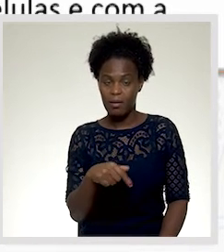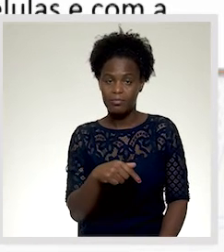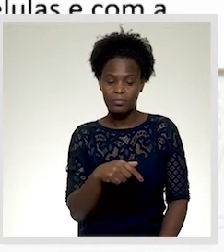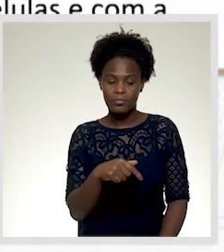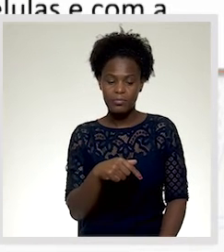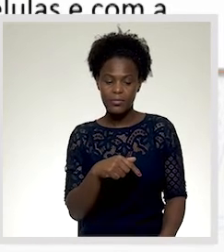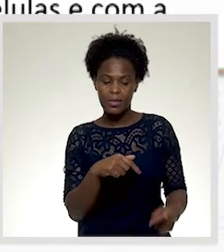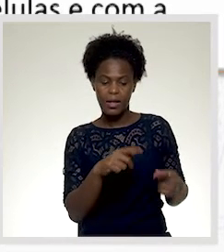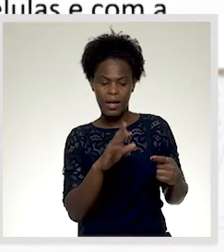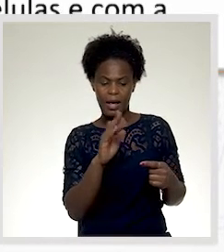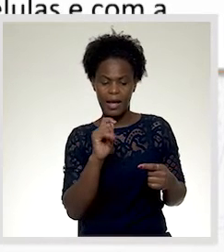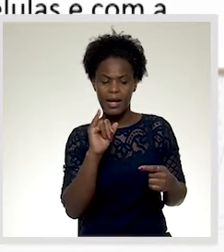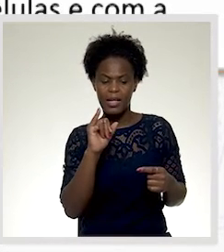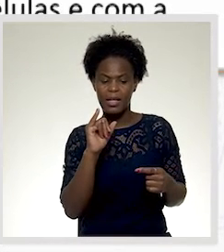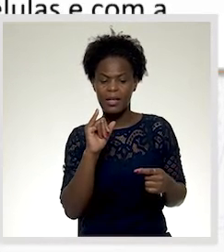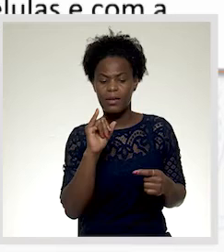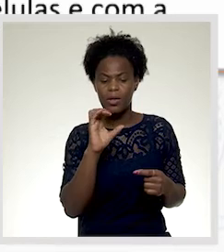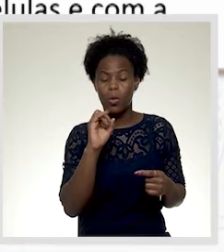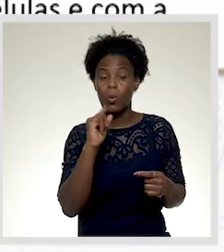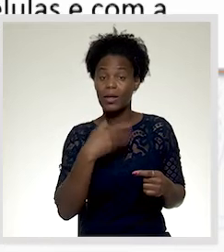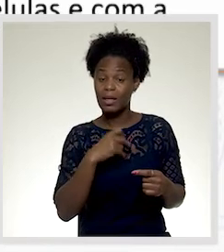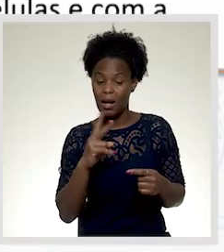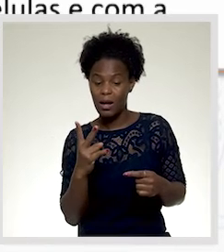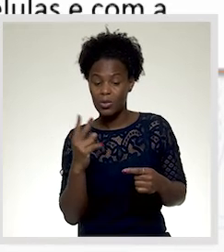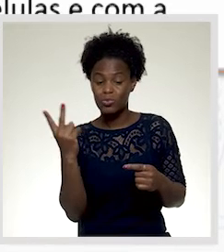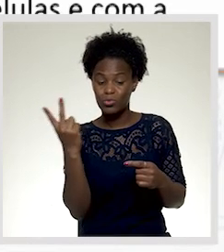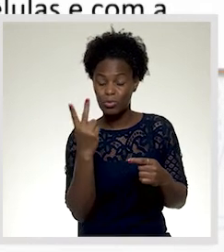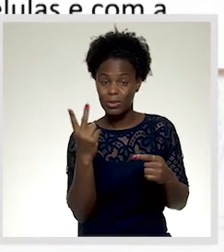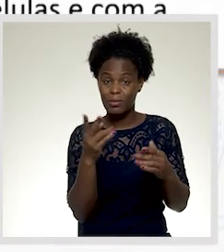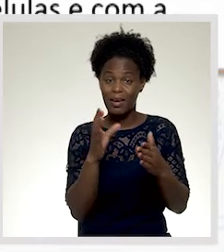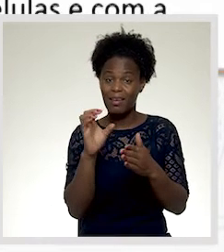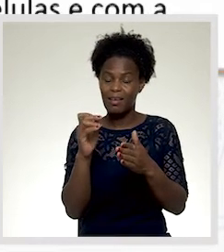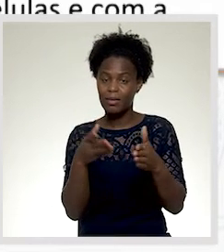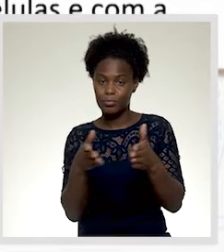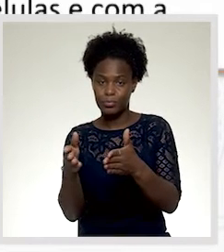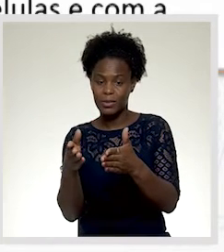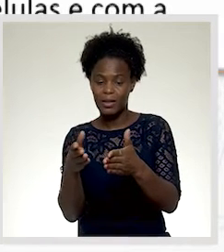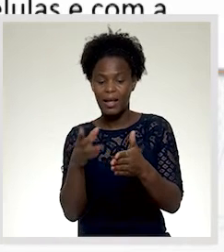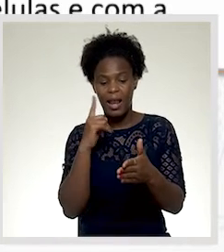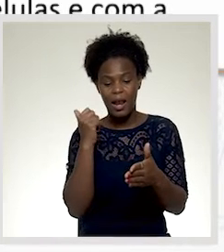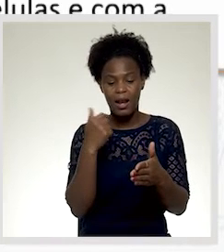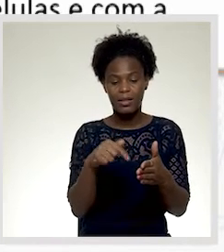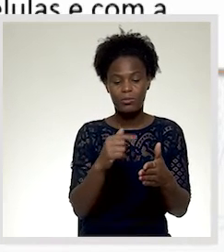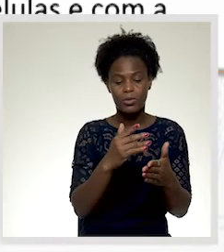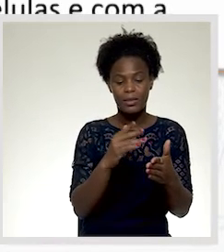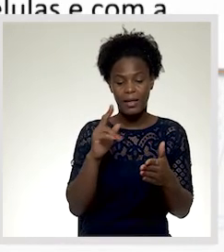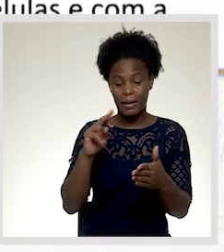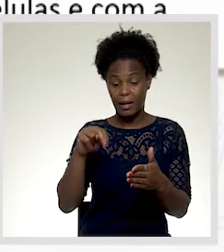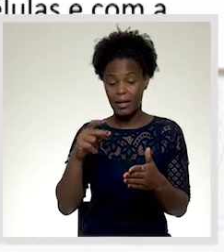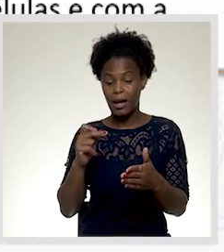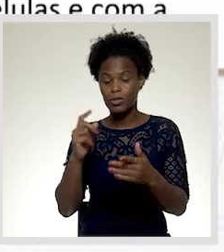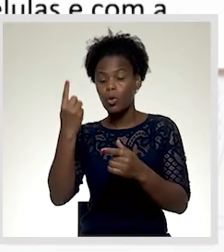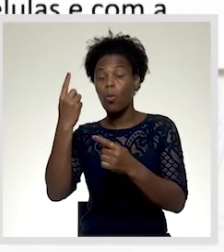possui uma helicoidal, não é? Que é constituída por 2 cadeias polinucleotídicas, enquanto que o RNA é linear, ou seja, ele é